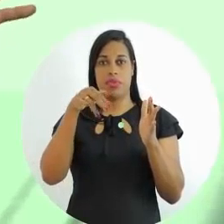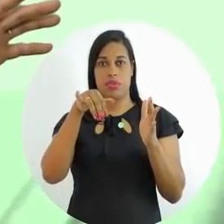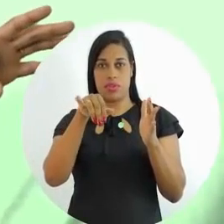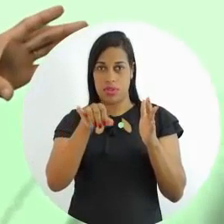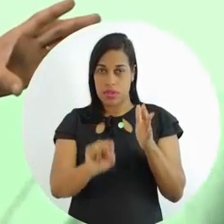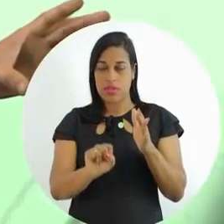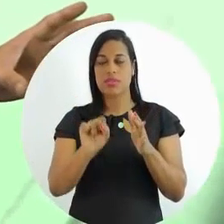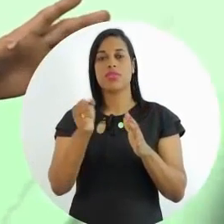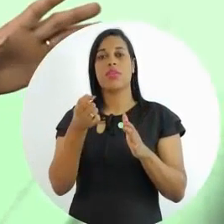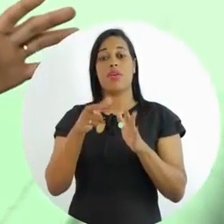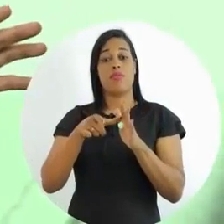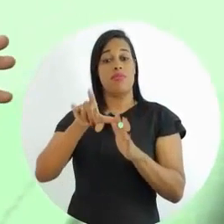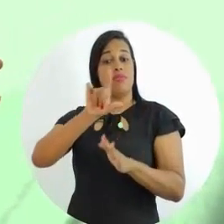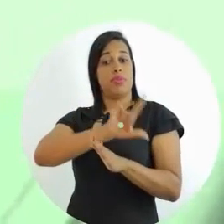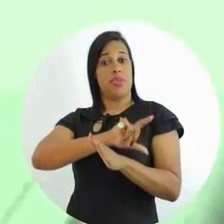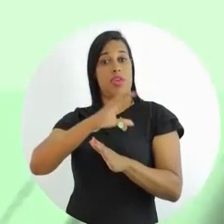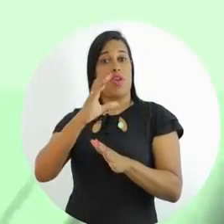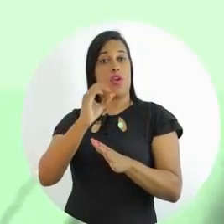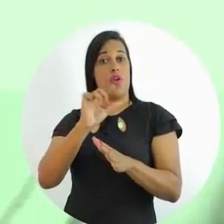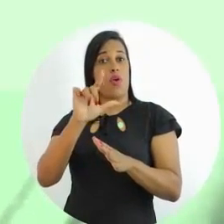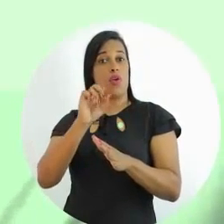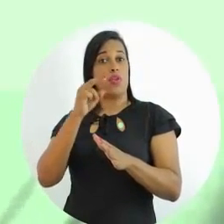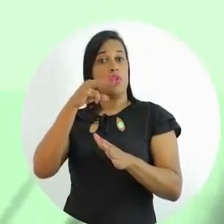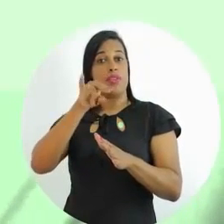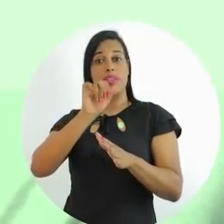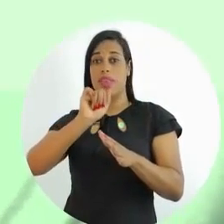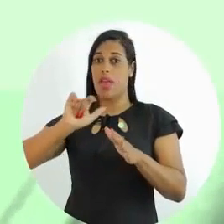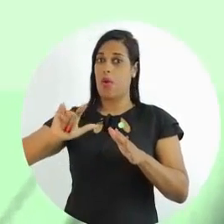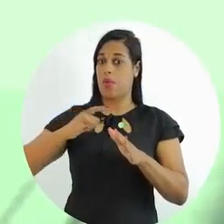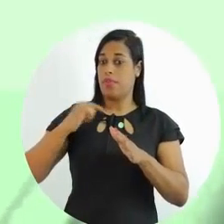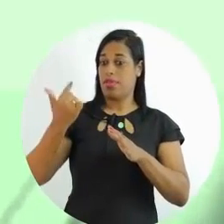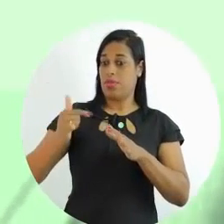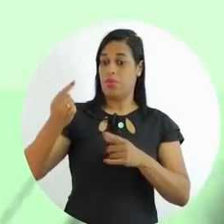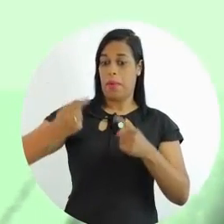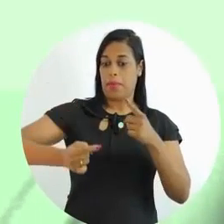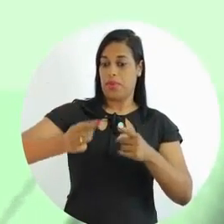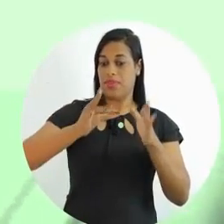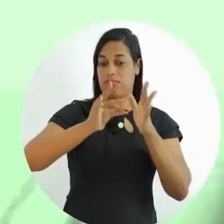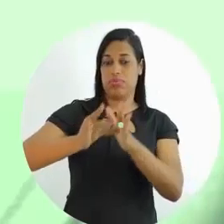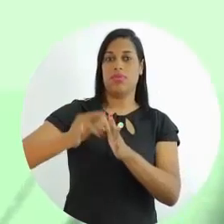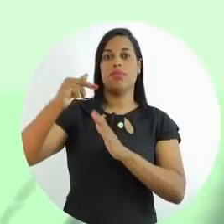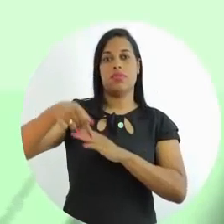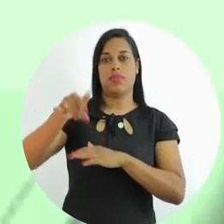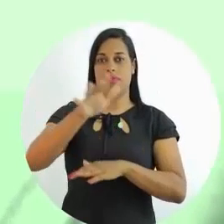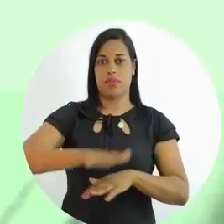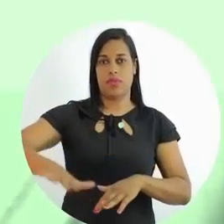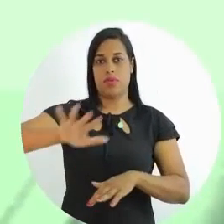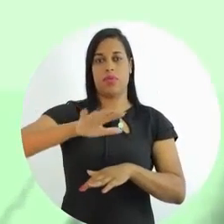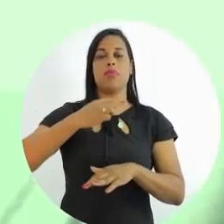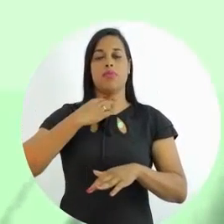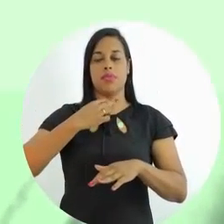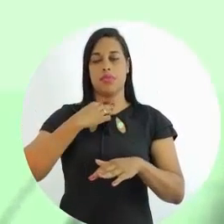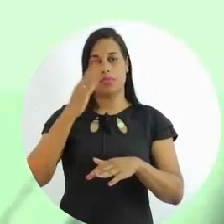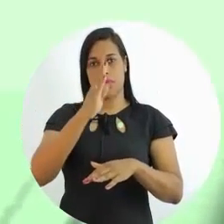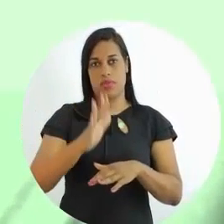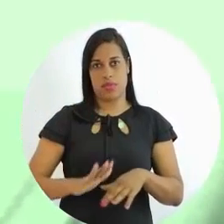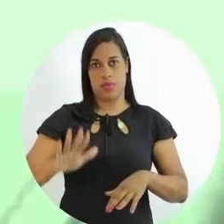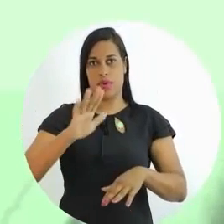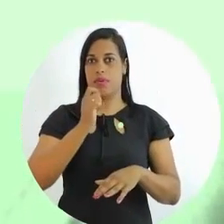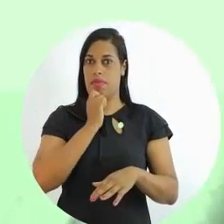período pré-colonial, quando Portugal ainda não tinha uma efetiva política de ocupação aqui em nosso